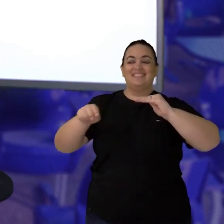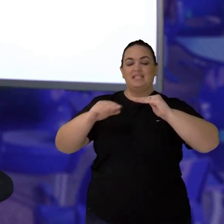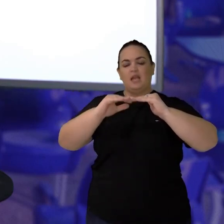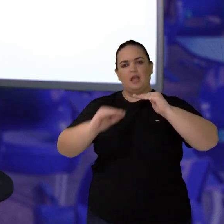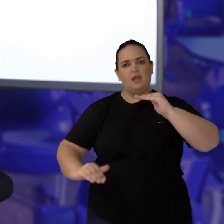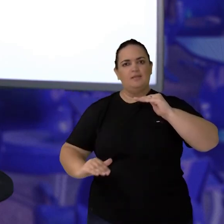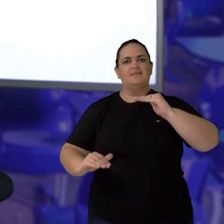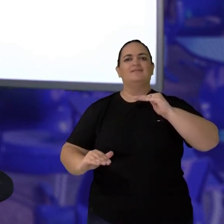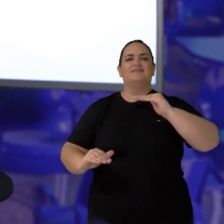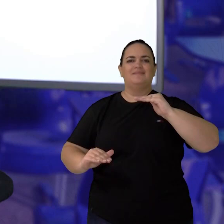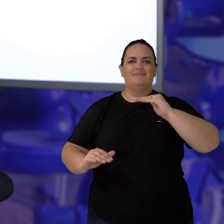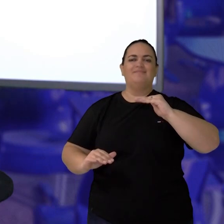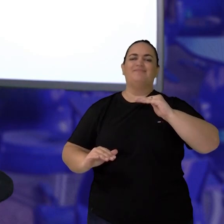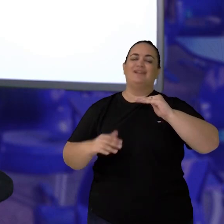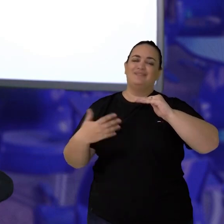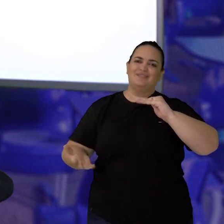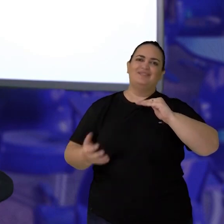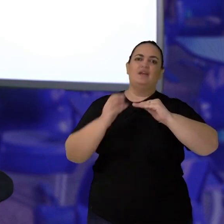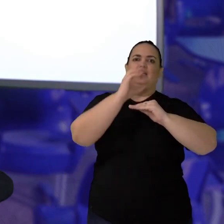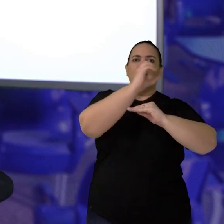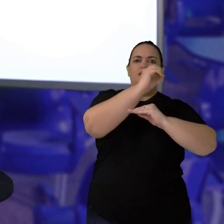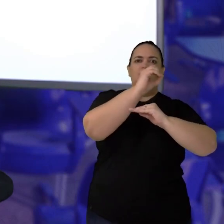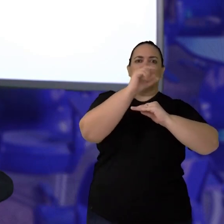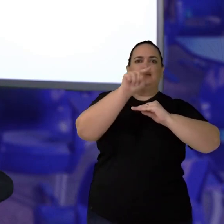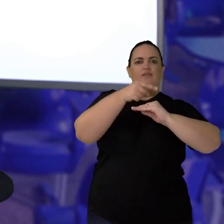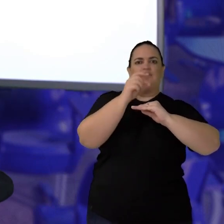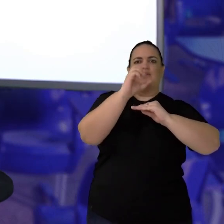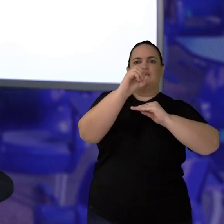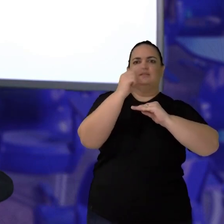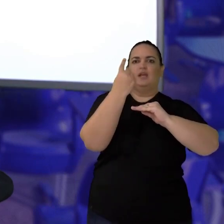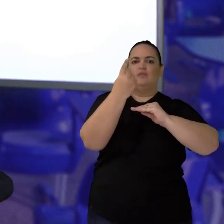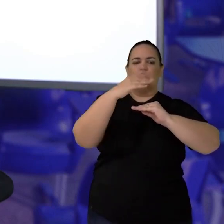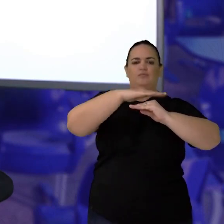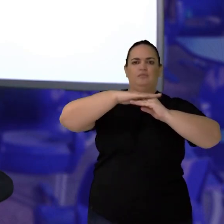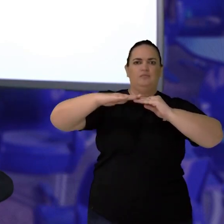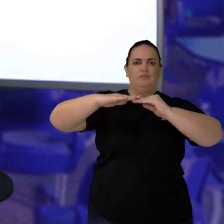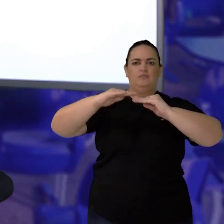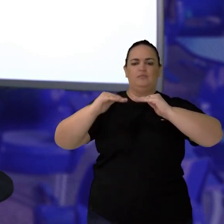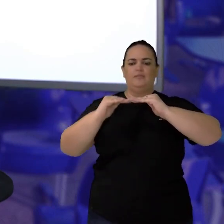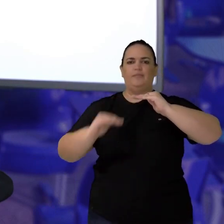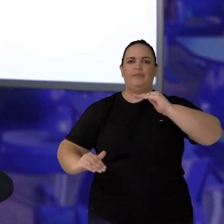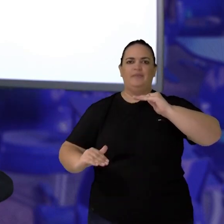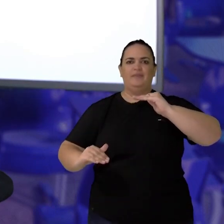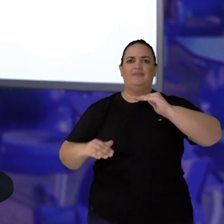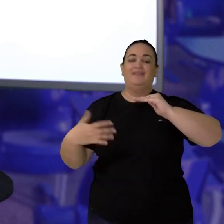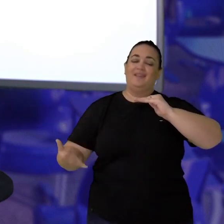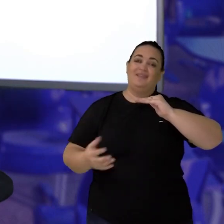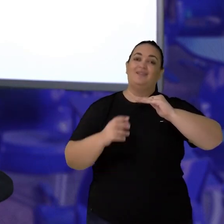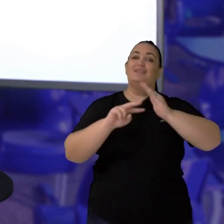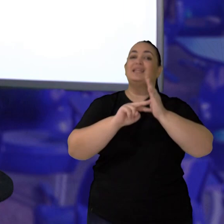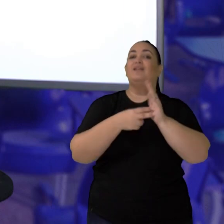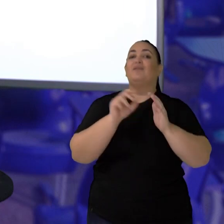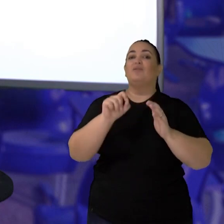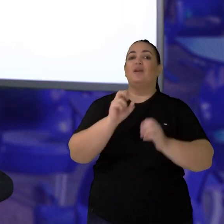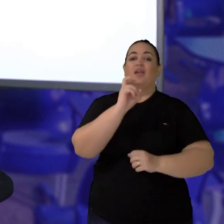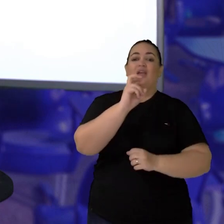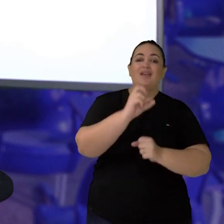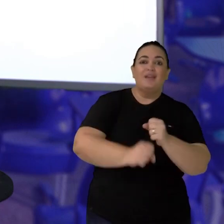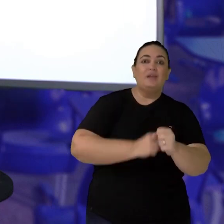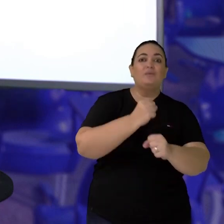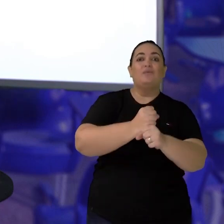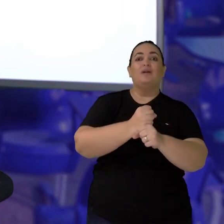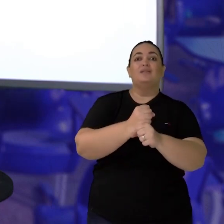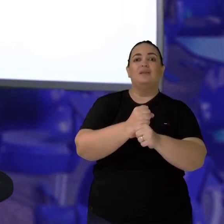esse número é menor do que 0,01, significa que a cidade, enfim, no quinto ano, vai